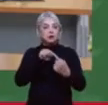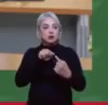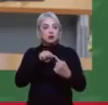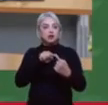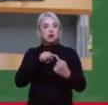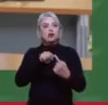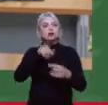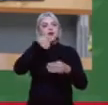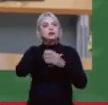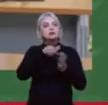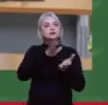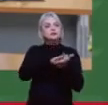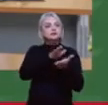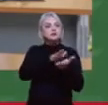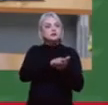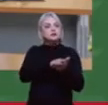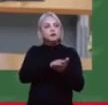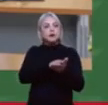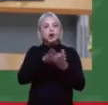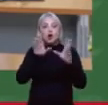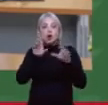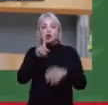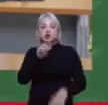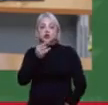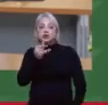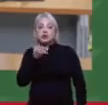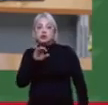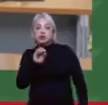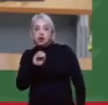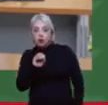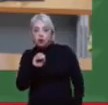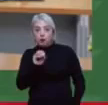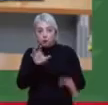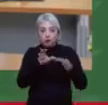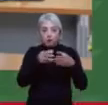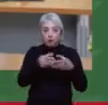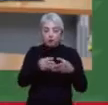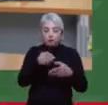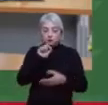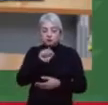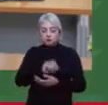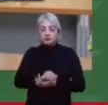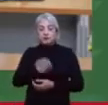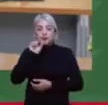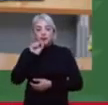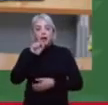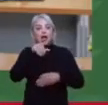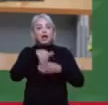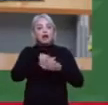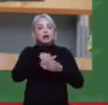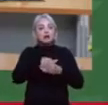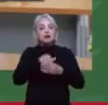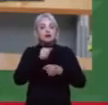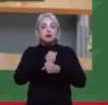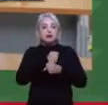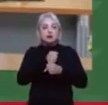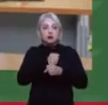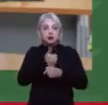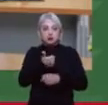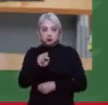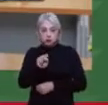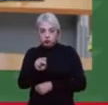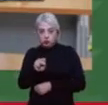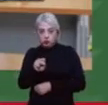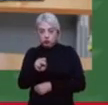do voto impresso, aliás, o tema do distritão, depois vamos falar do voto impresso, da Ircunha. Na eleição de